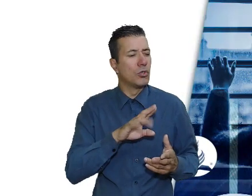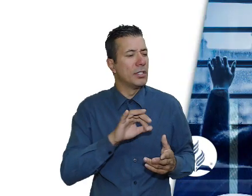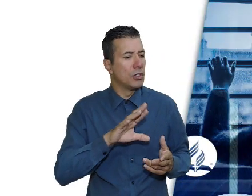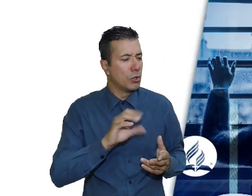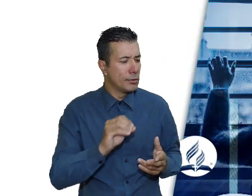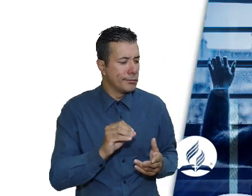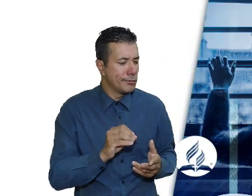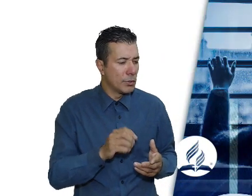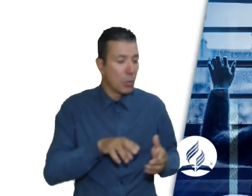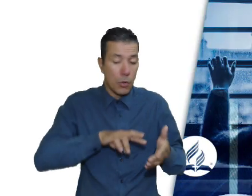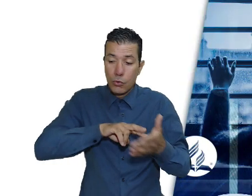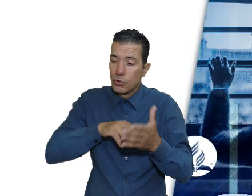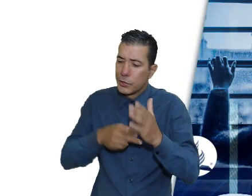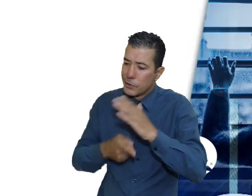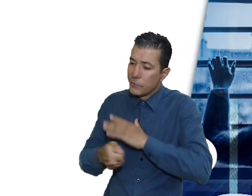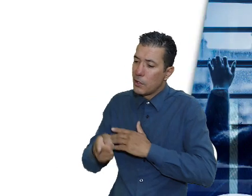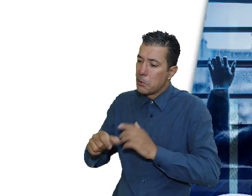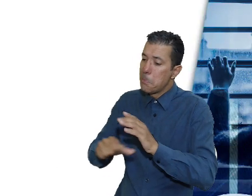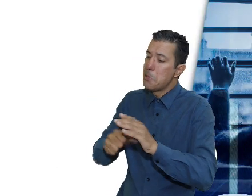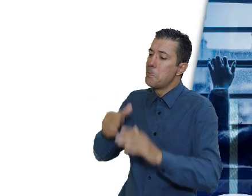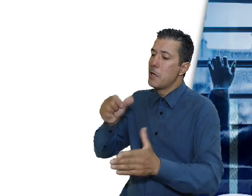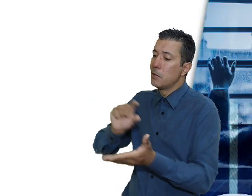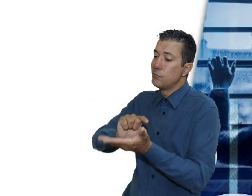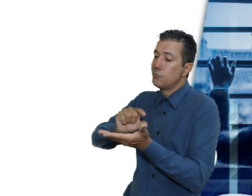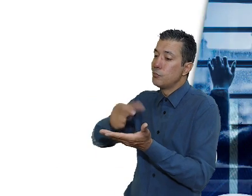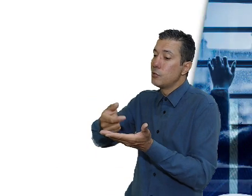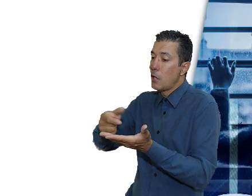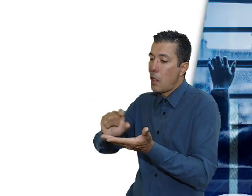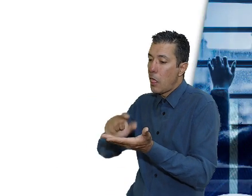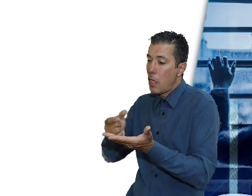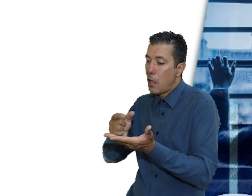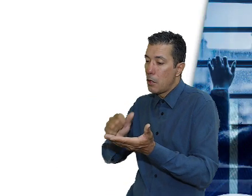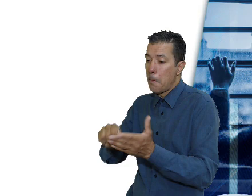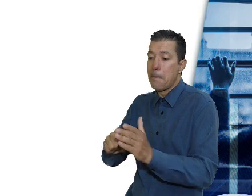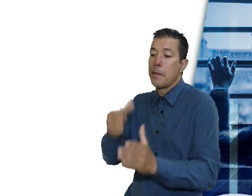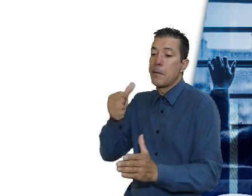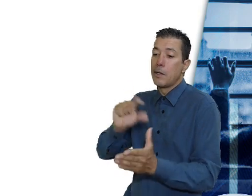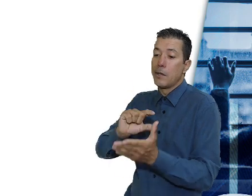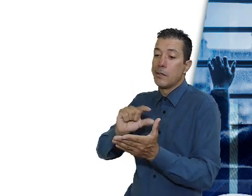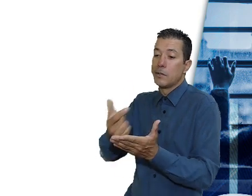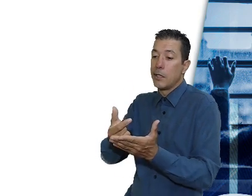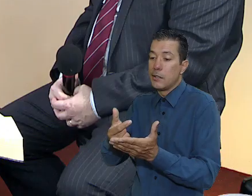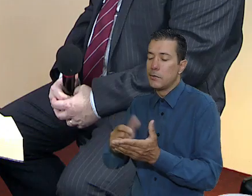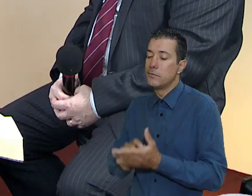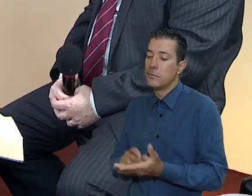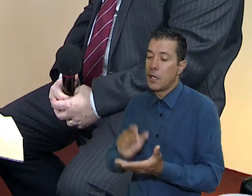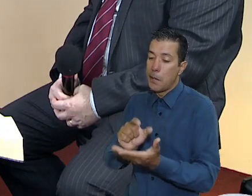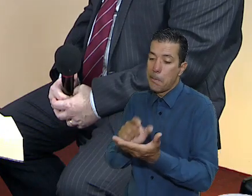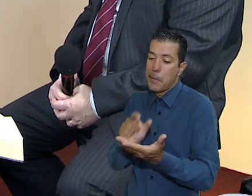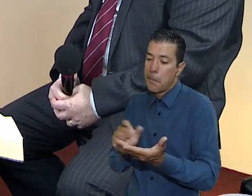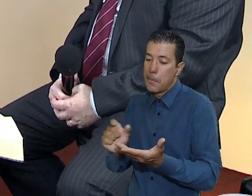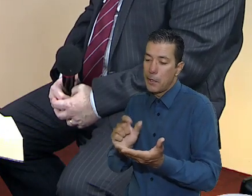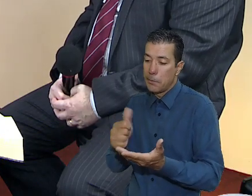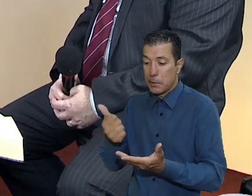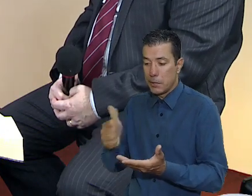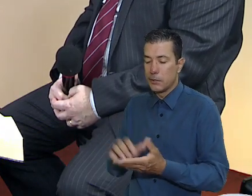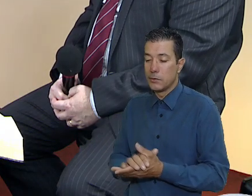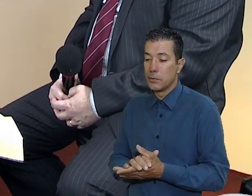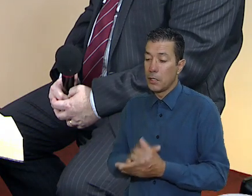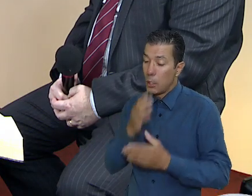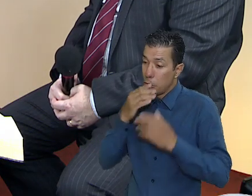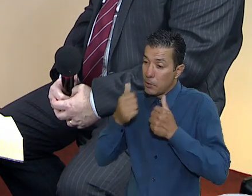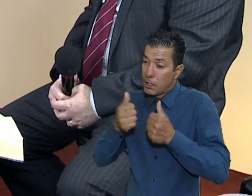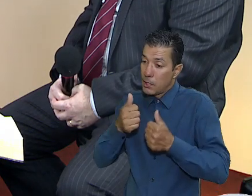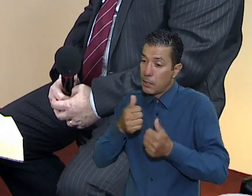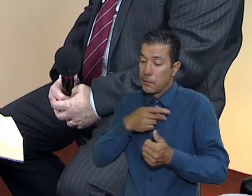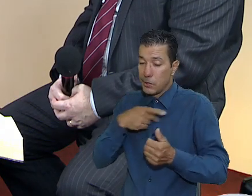qual é o significado do primeiro selo? O senhor pode nos ajudar? Fala um pouquinho disso sobre esse assunto para os nossos amigos. Muito bem, pastor